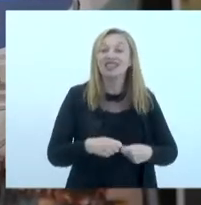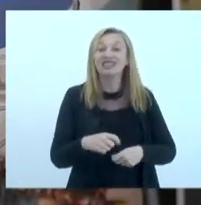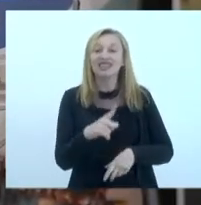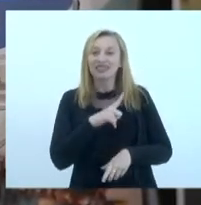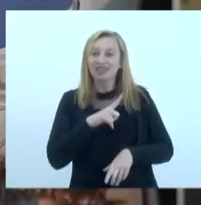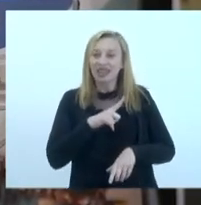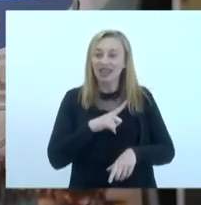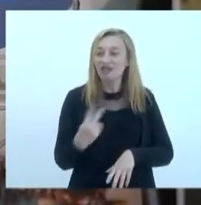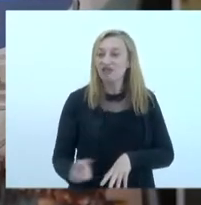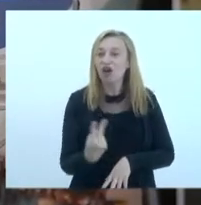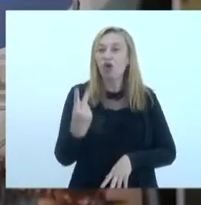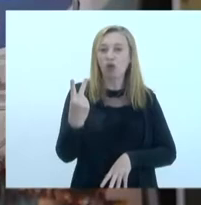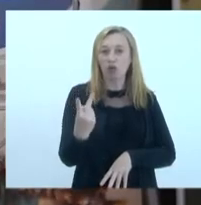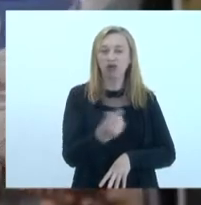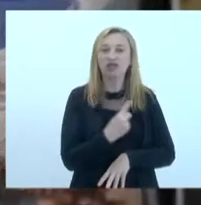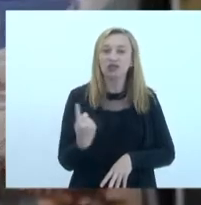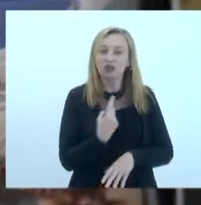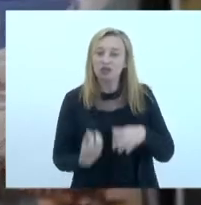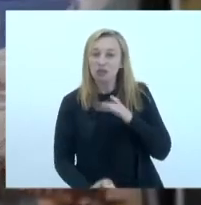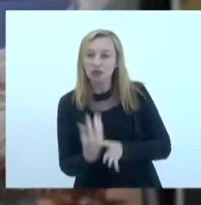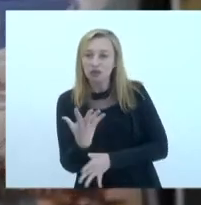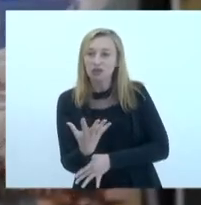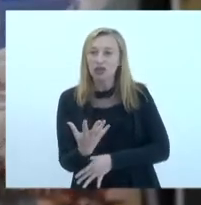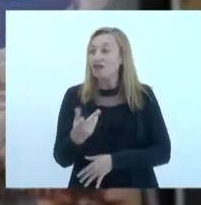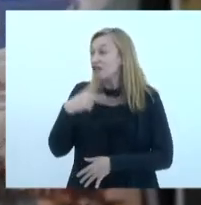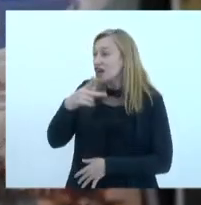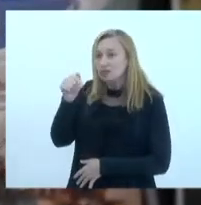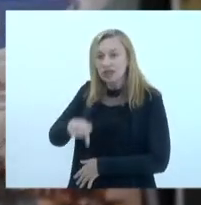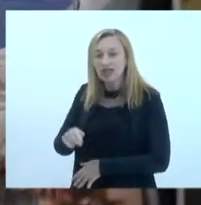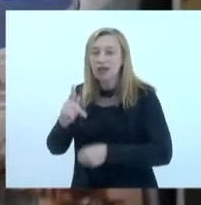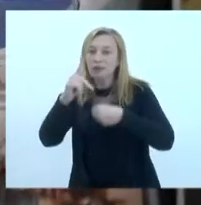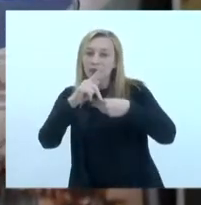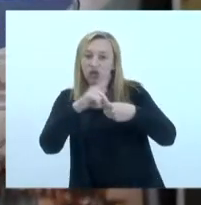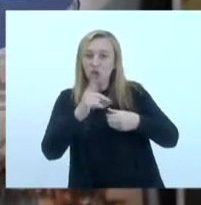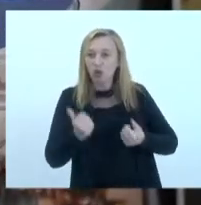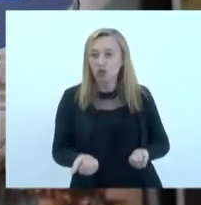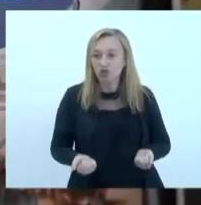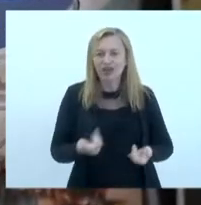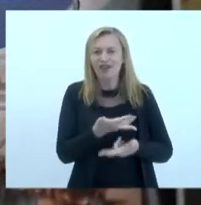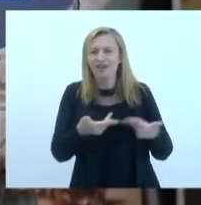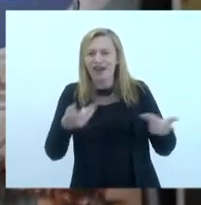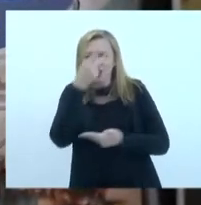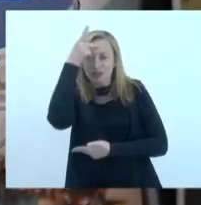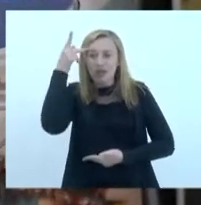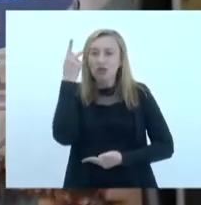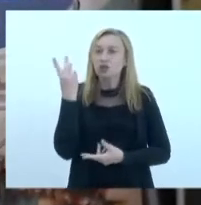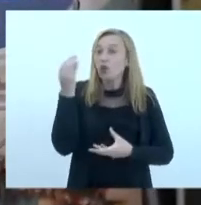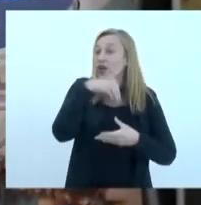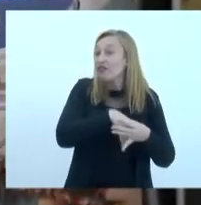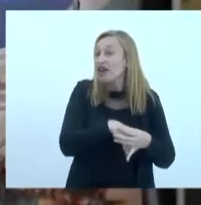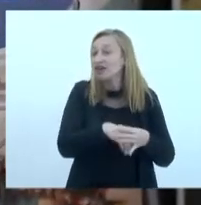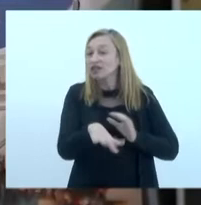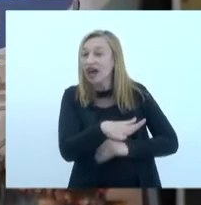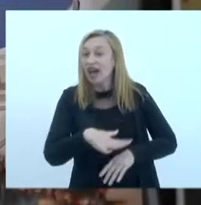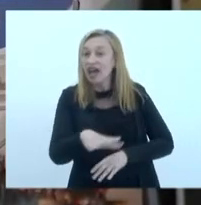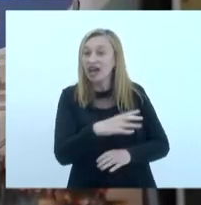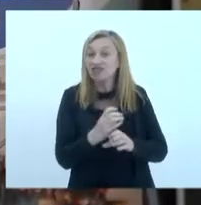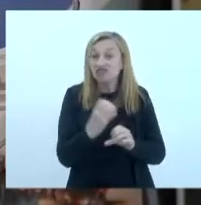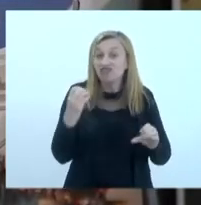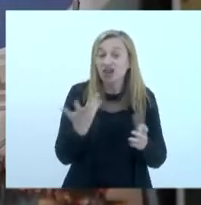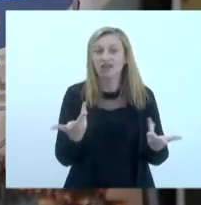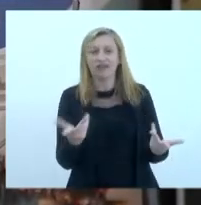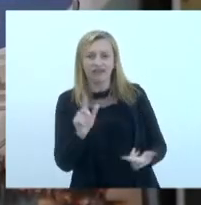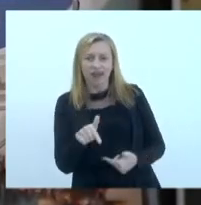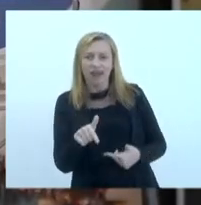gerar valor na nossa cadeia produtiva. Falamos aqui sobre petróleo, tantas pessoas dentro da área de engenharia,